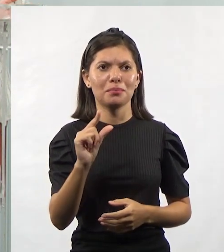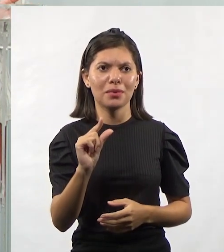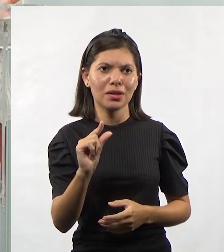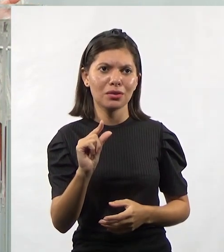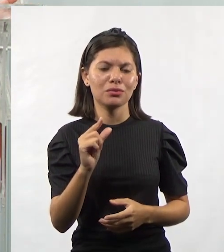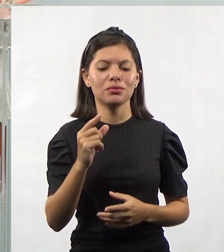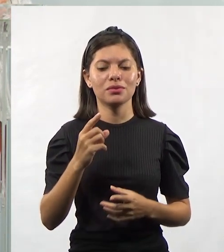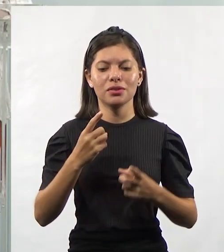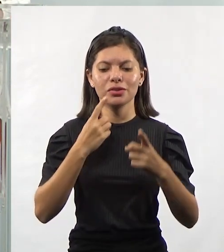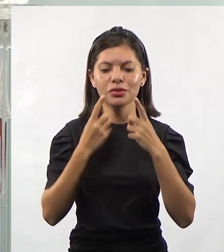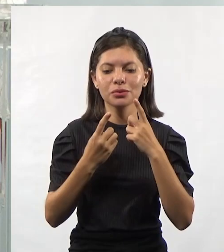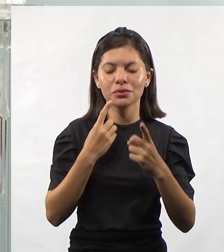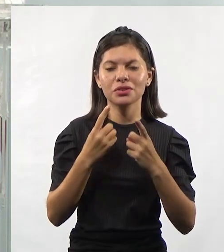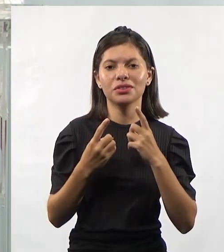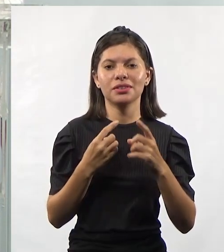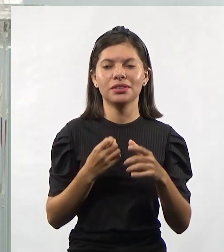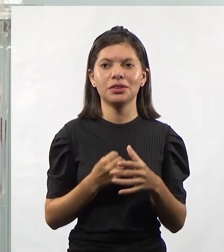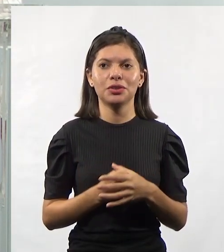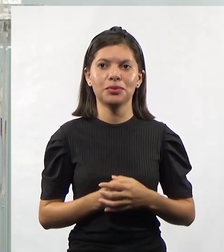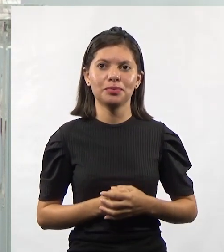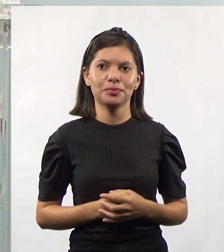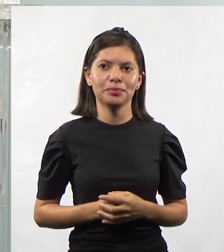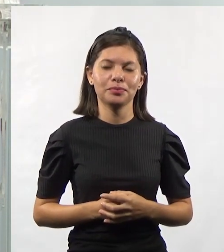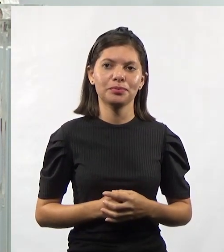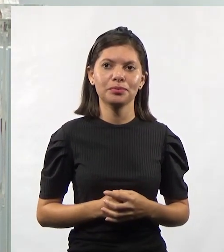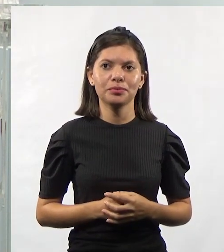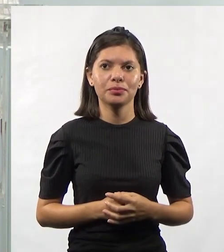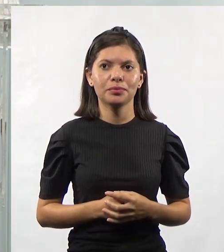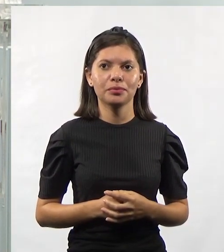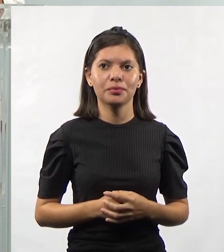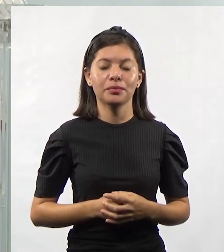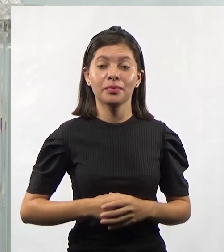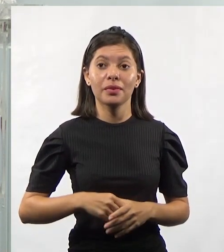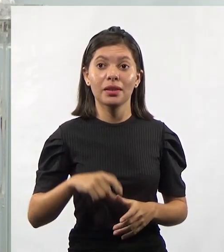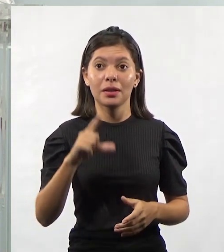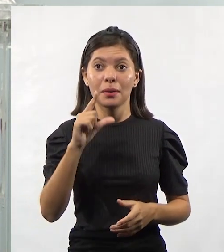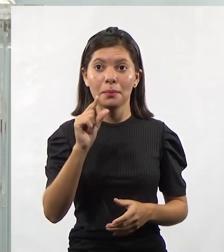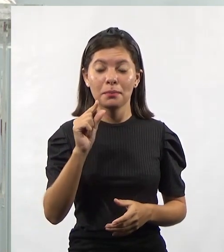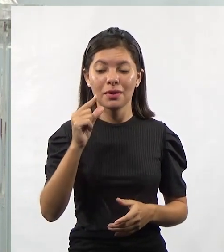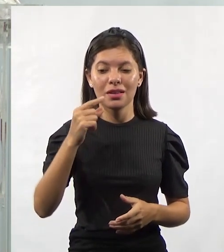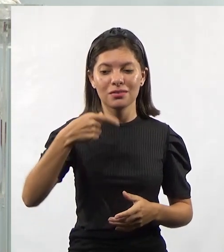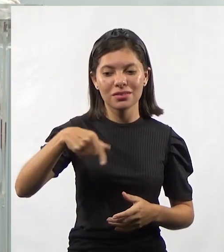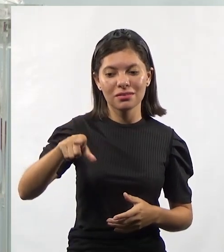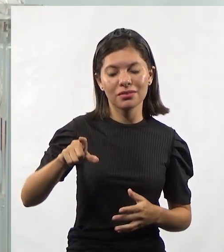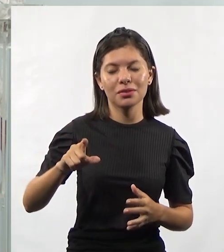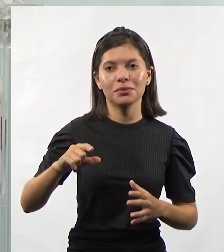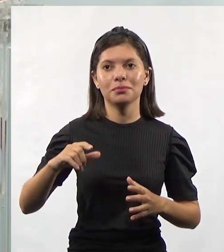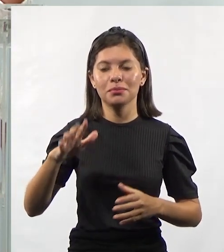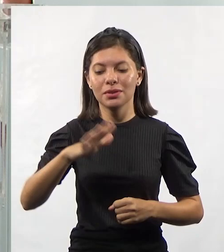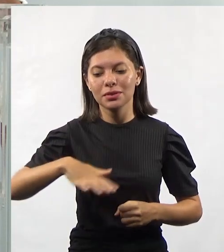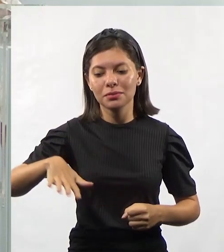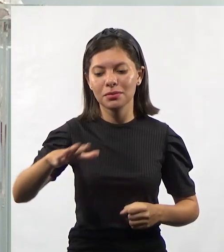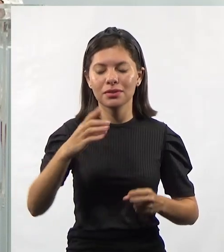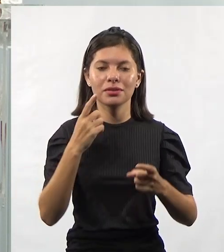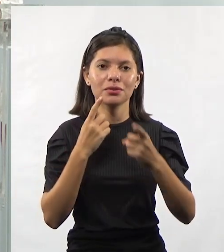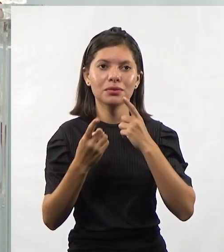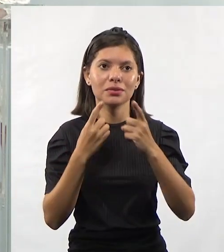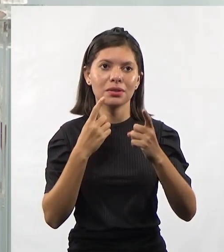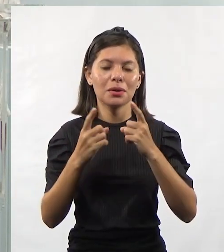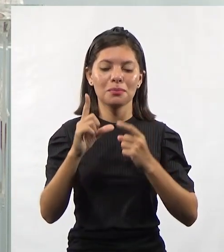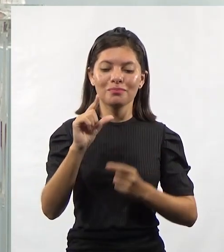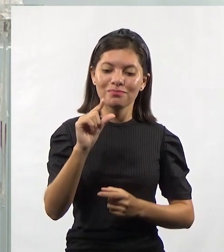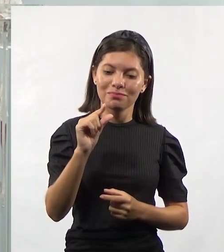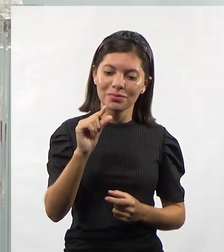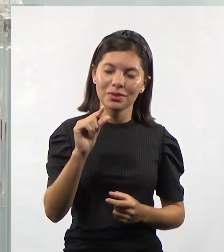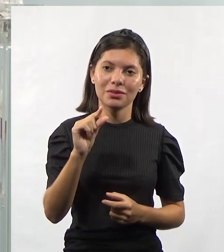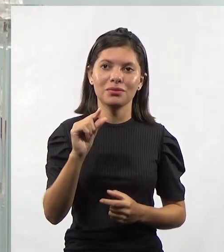nós conhecermos, quanto menos nós discutirmos, quanto menos isso for levado para espaços de discussão